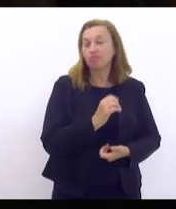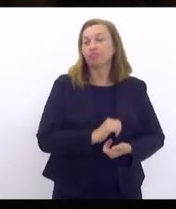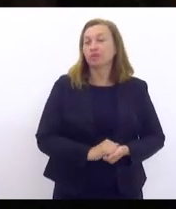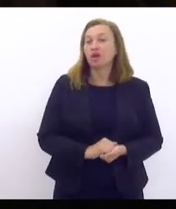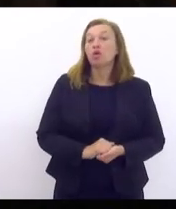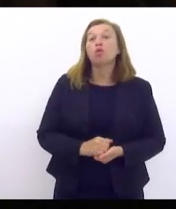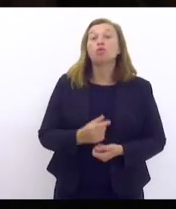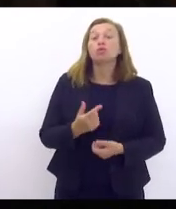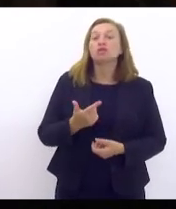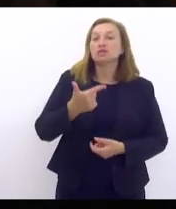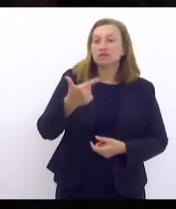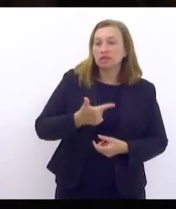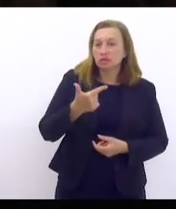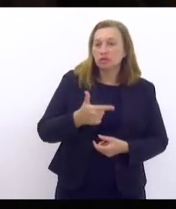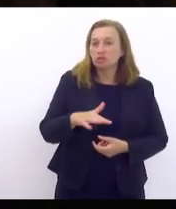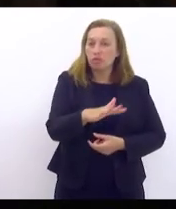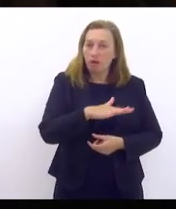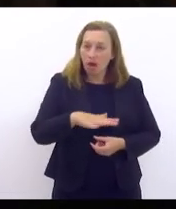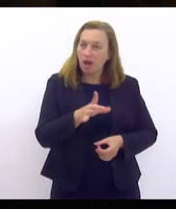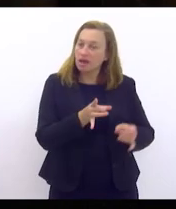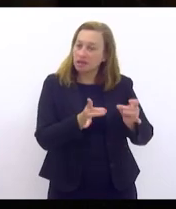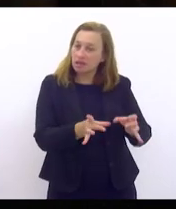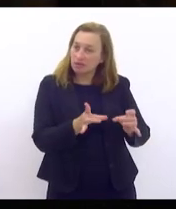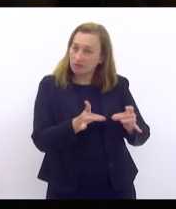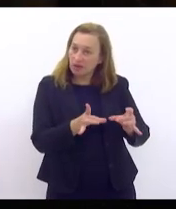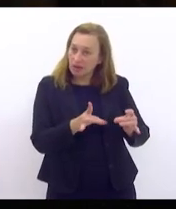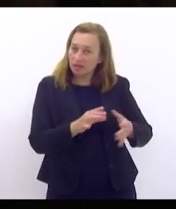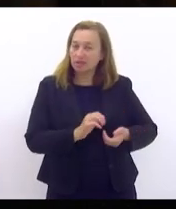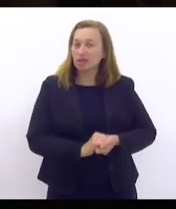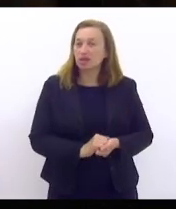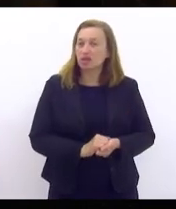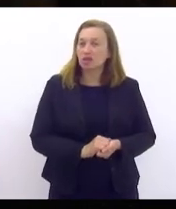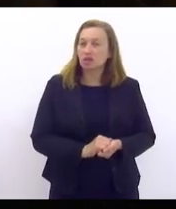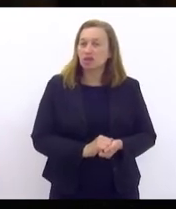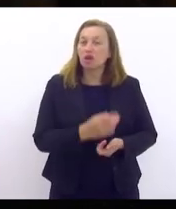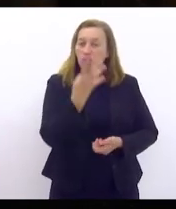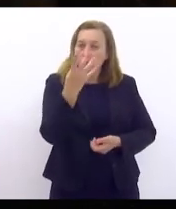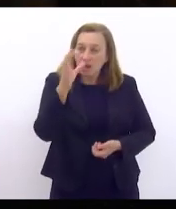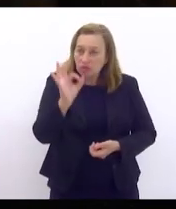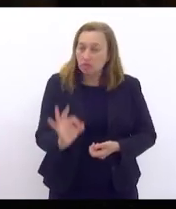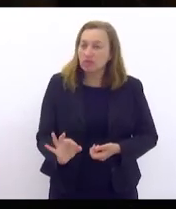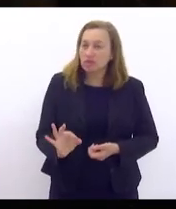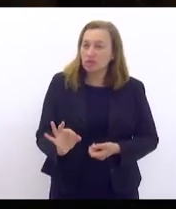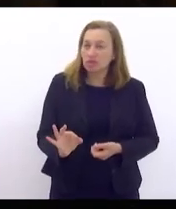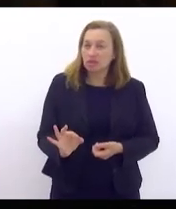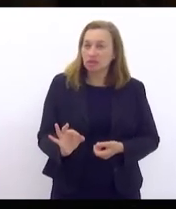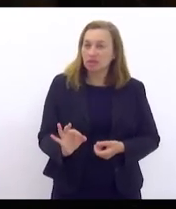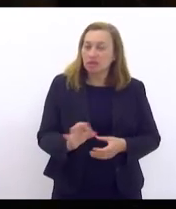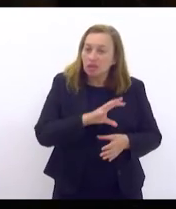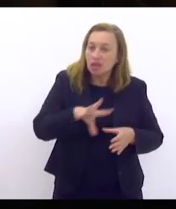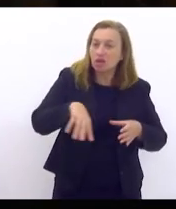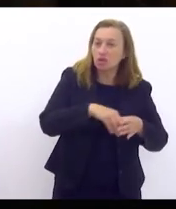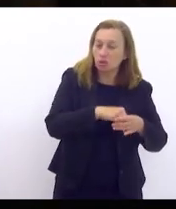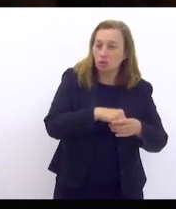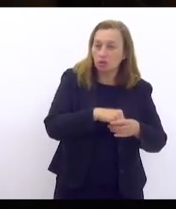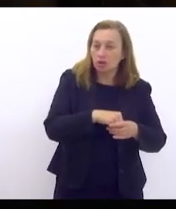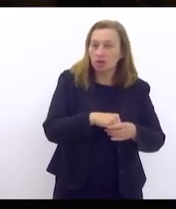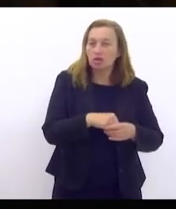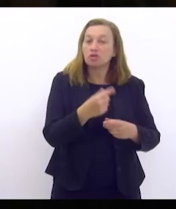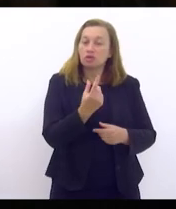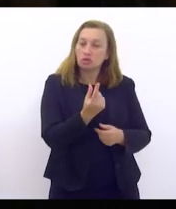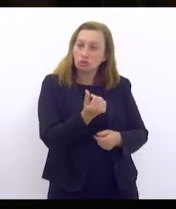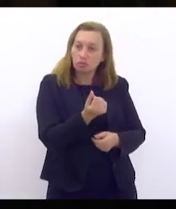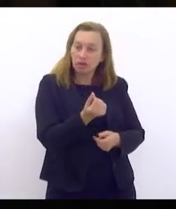o mercado o alíquota de 4% incide sobre aquele preço